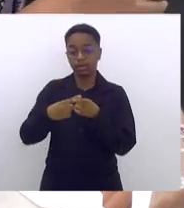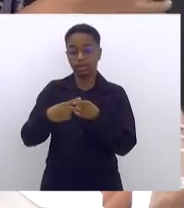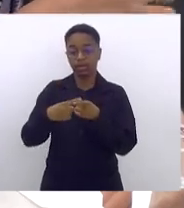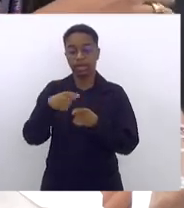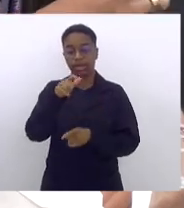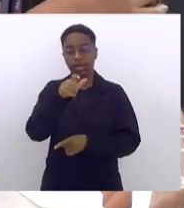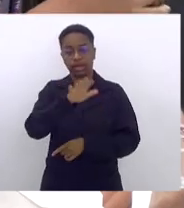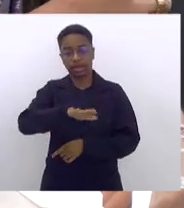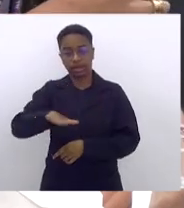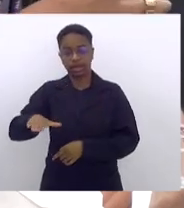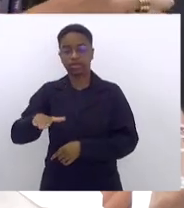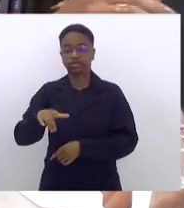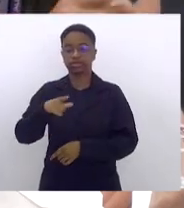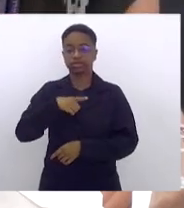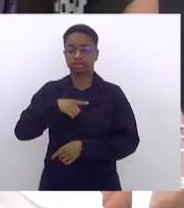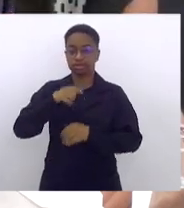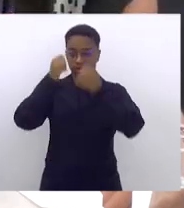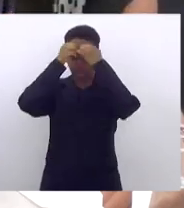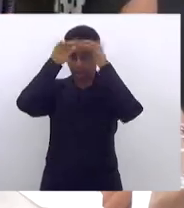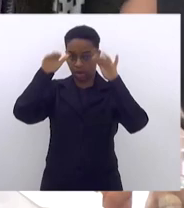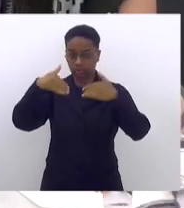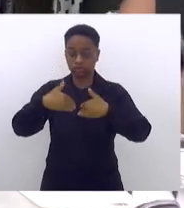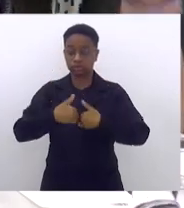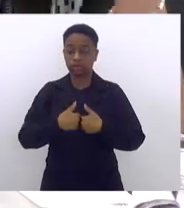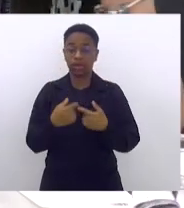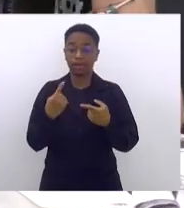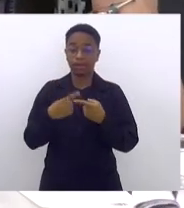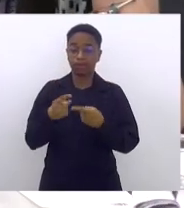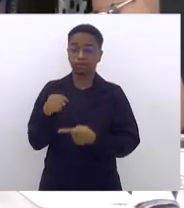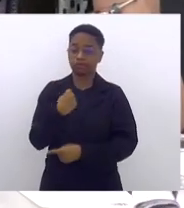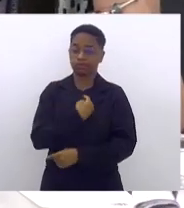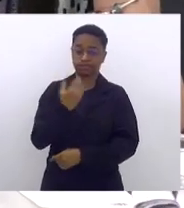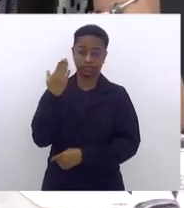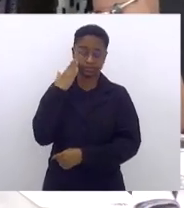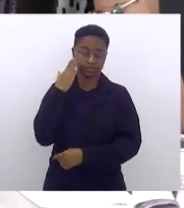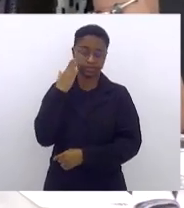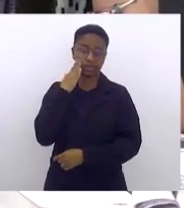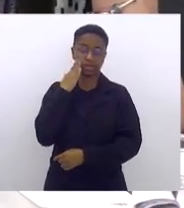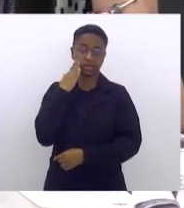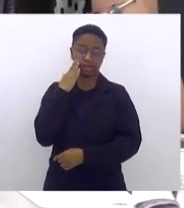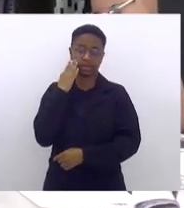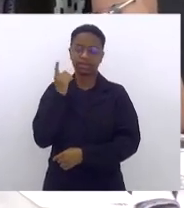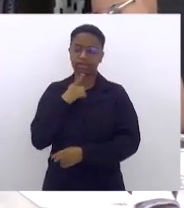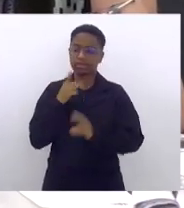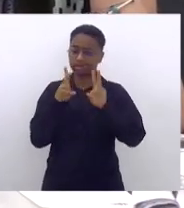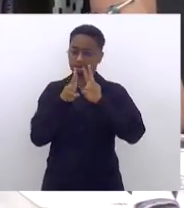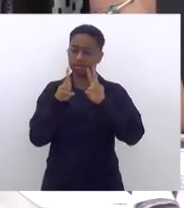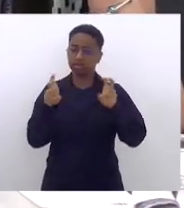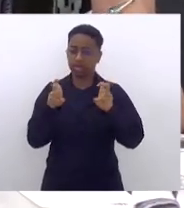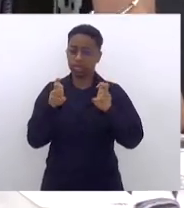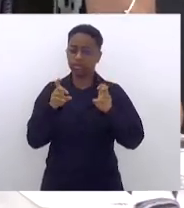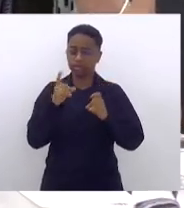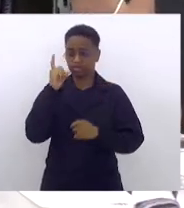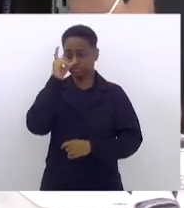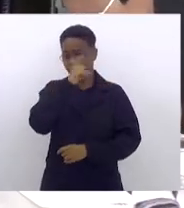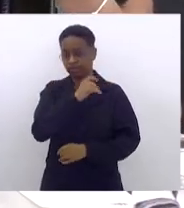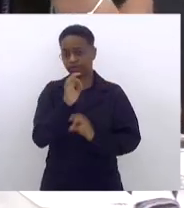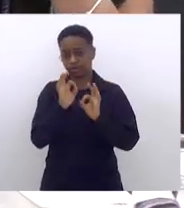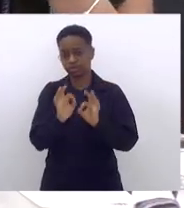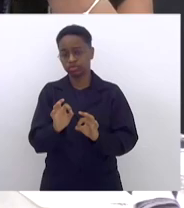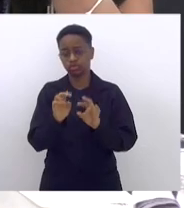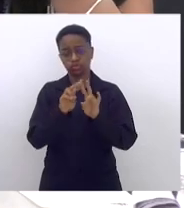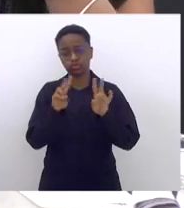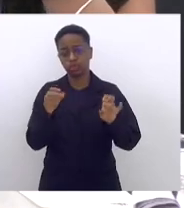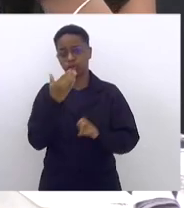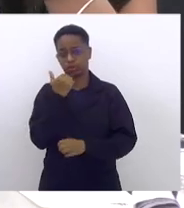transtorno do espectro autista, que é sabido que há uma questão muito complexa envolvendo os